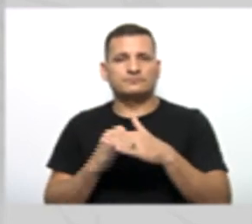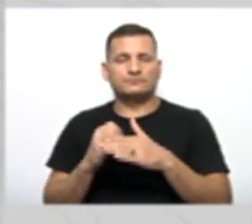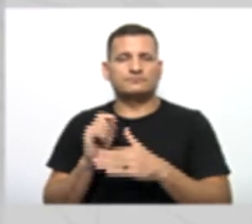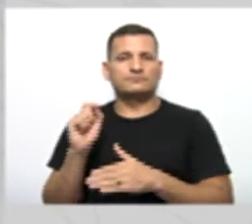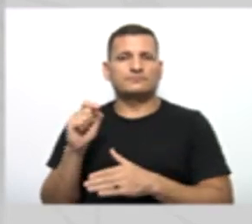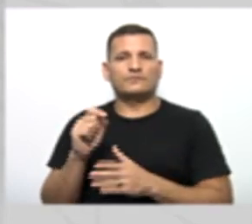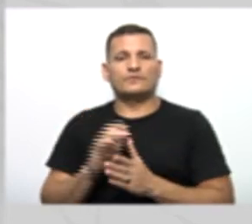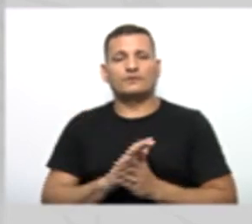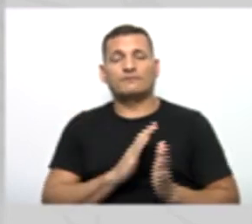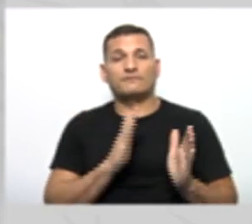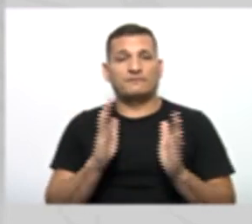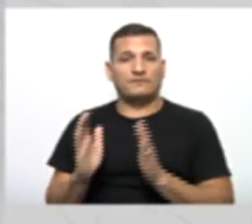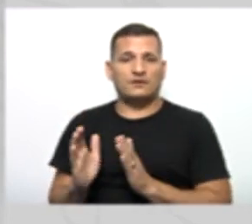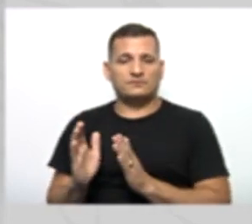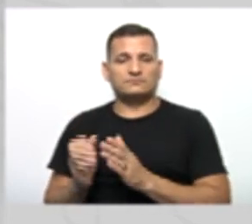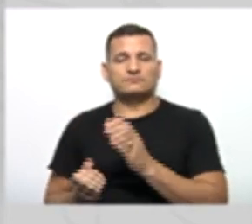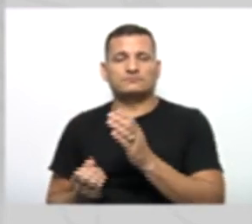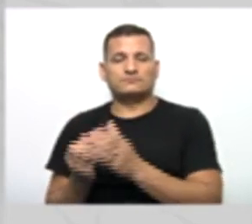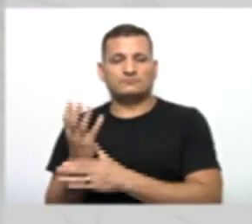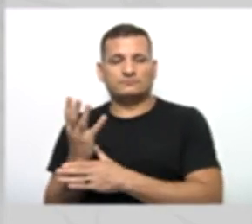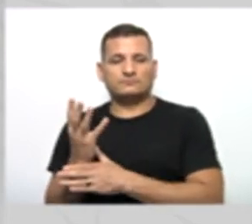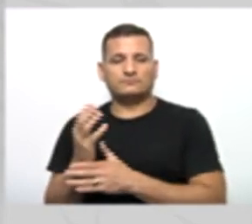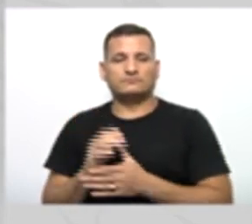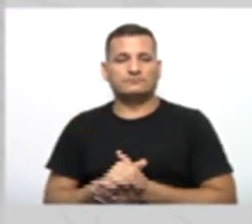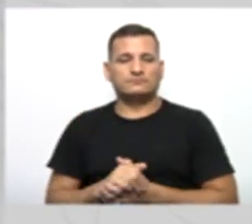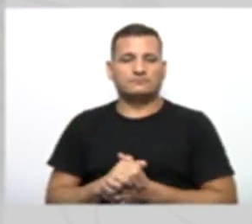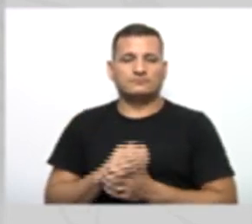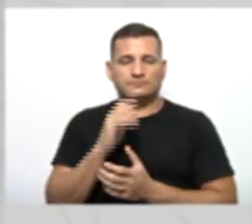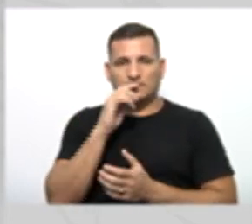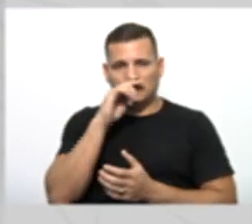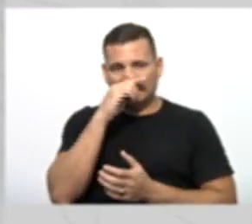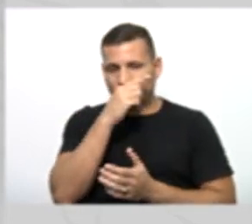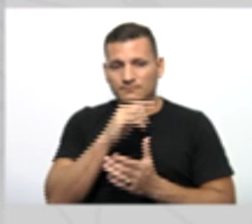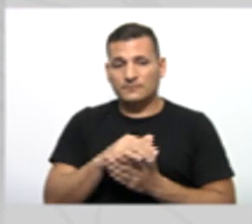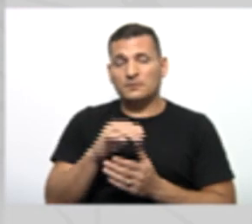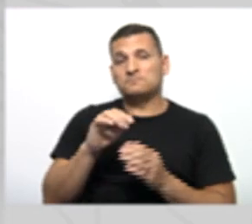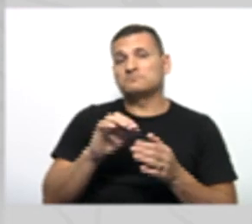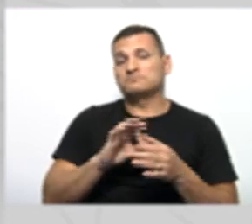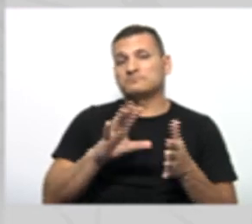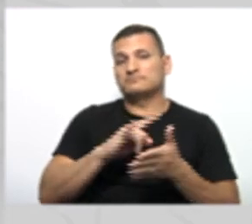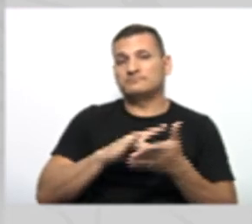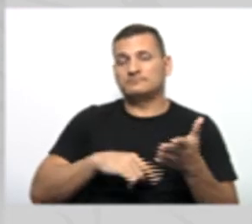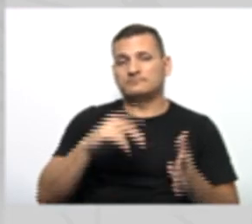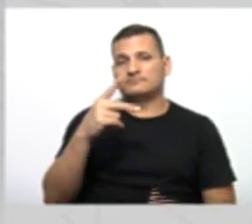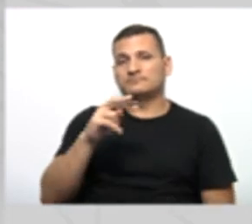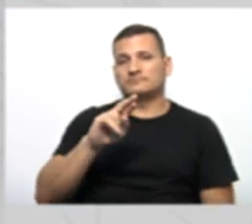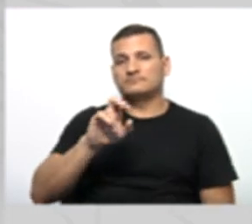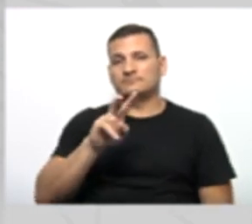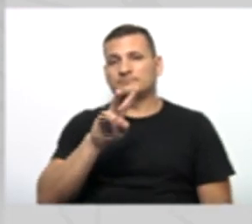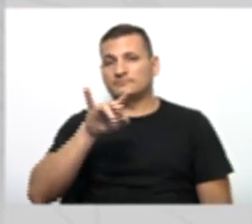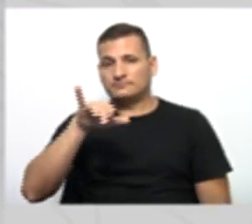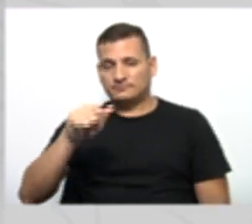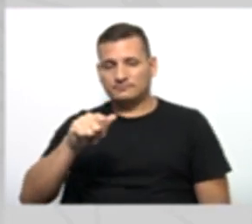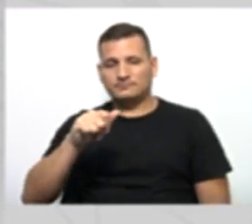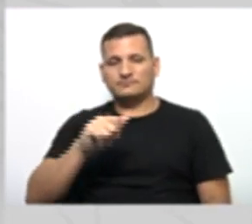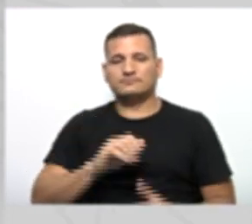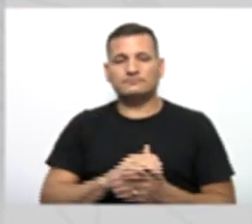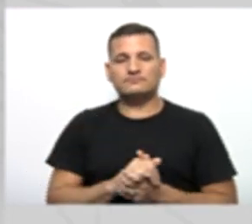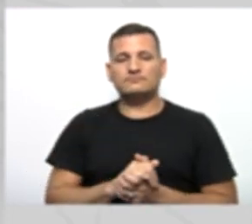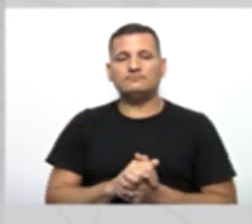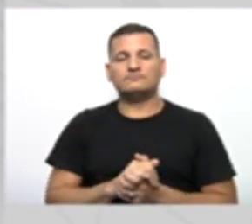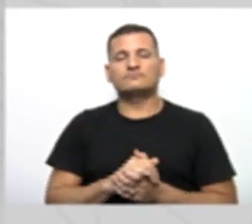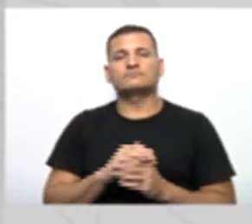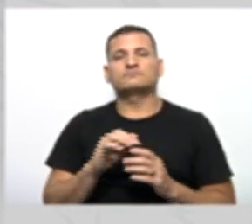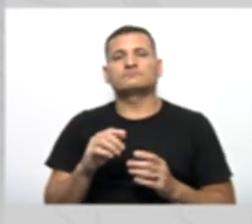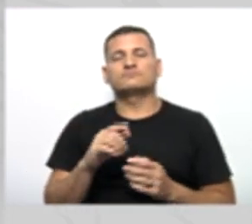implantação, na fase de instalação. Após a licença prévia, nós temos a